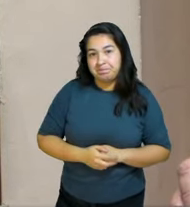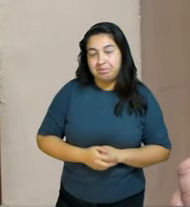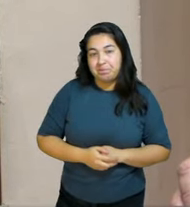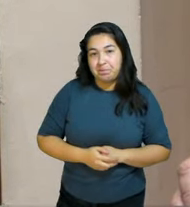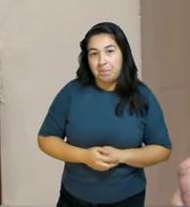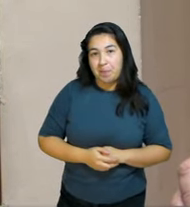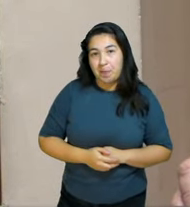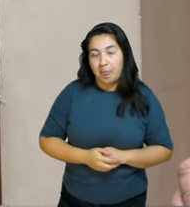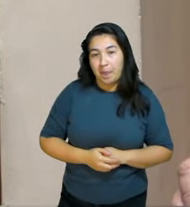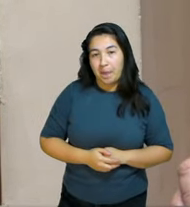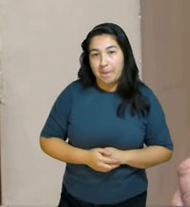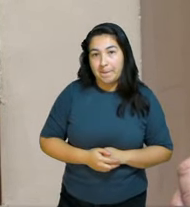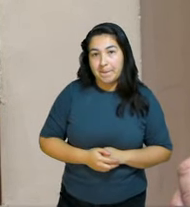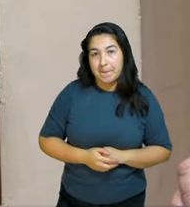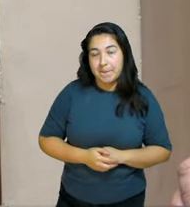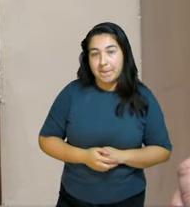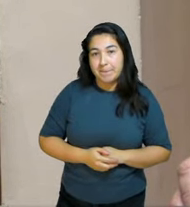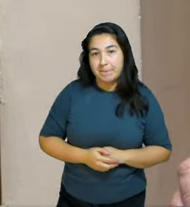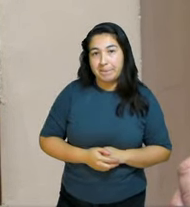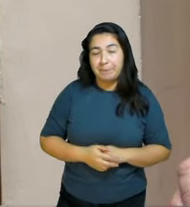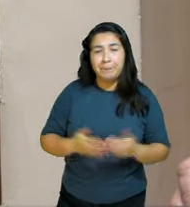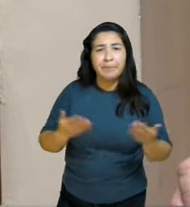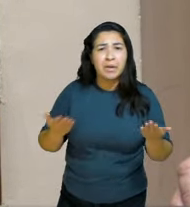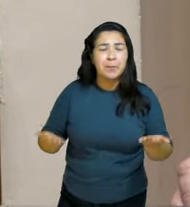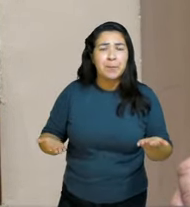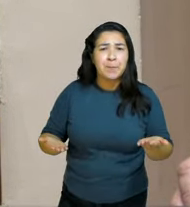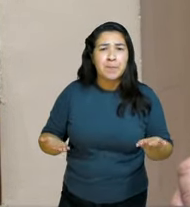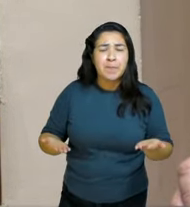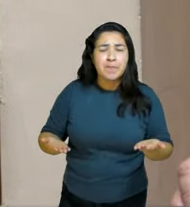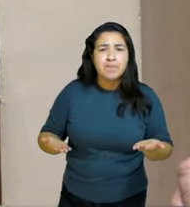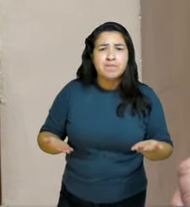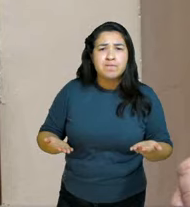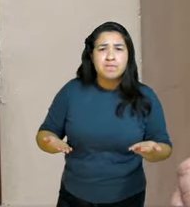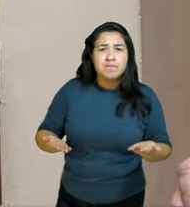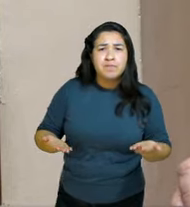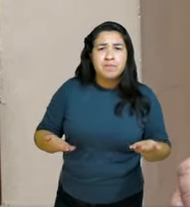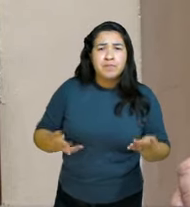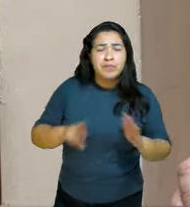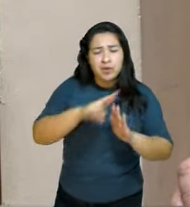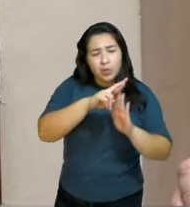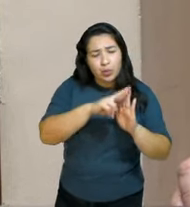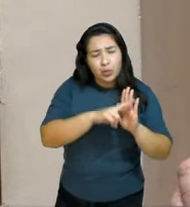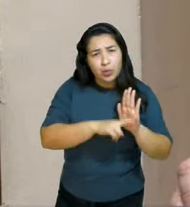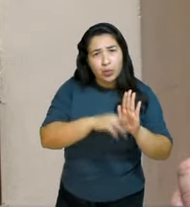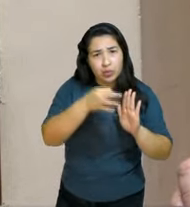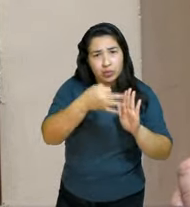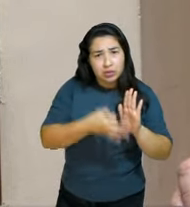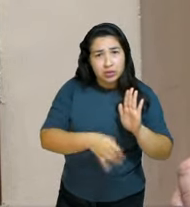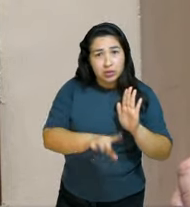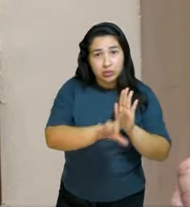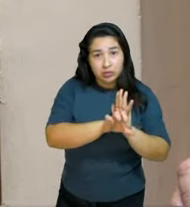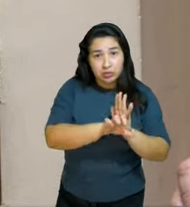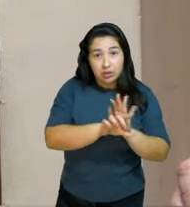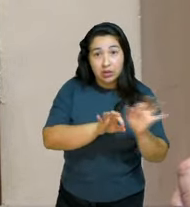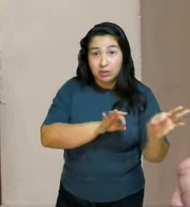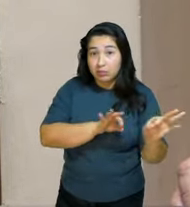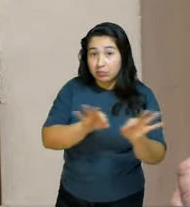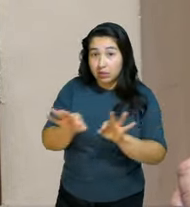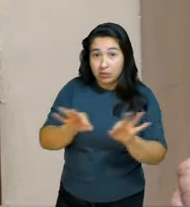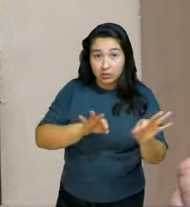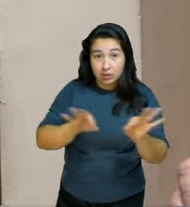as demandas, né? Então, essa regulamentação, eu estou fazendo